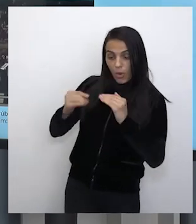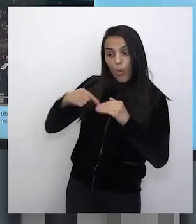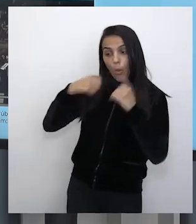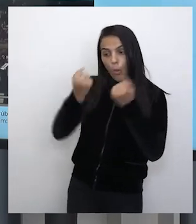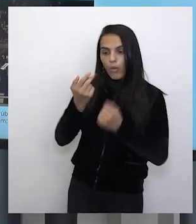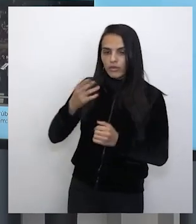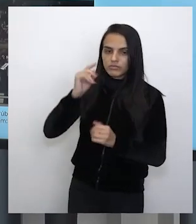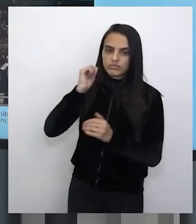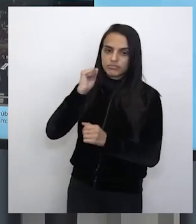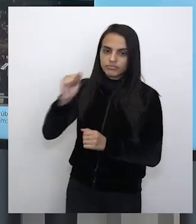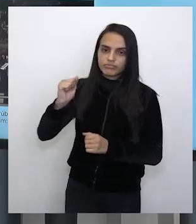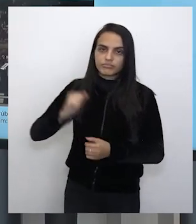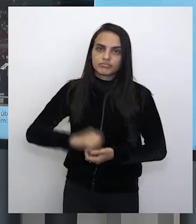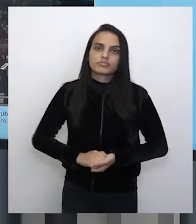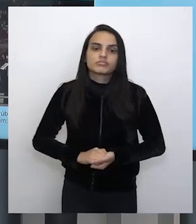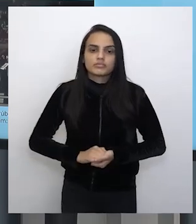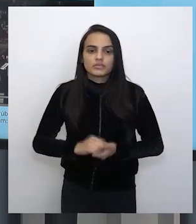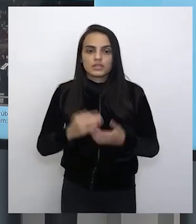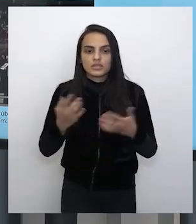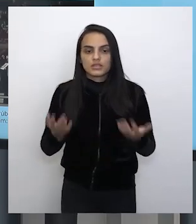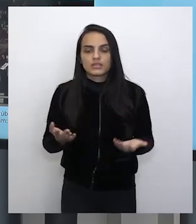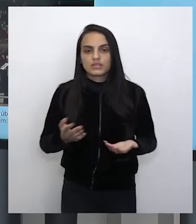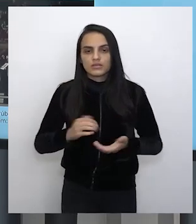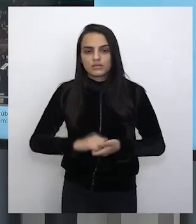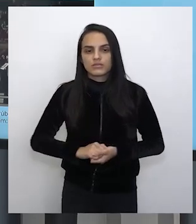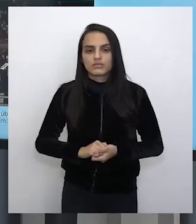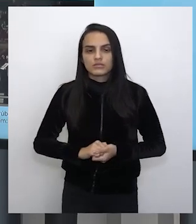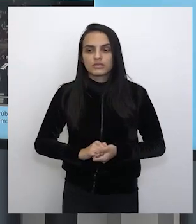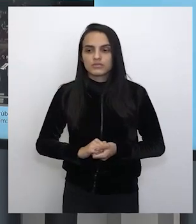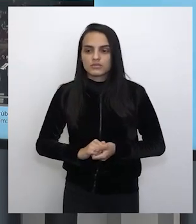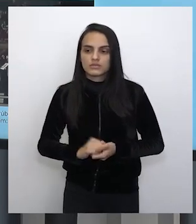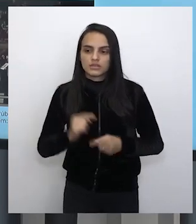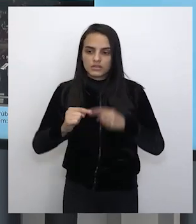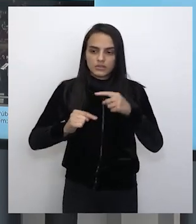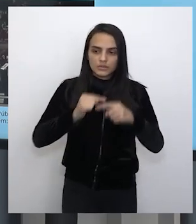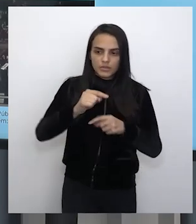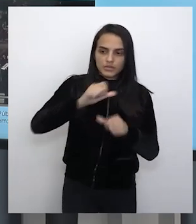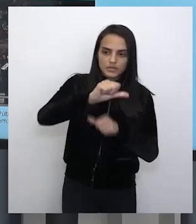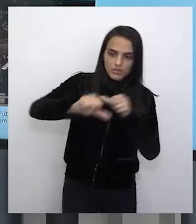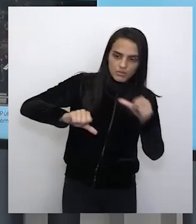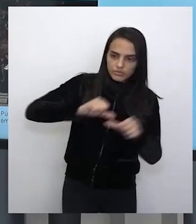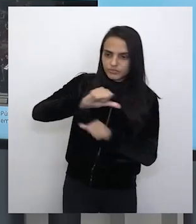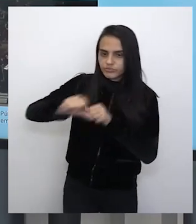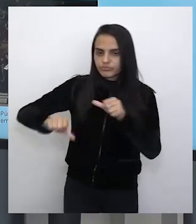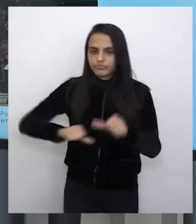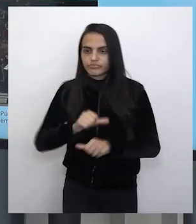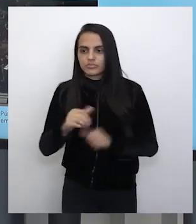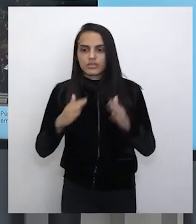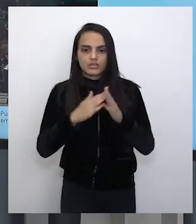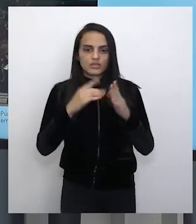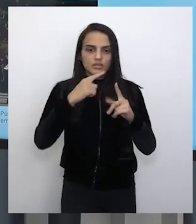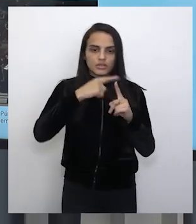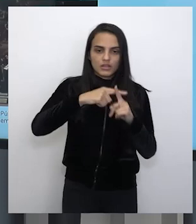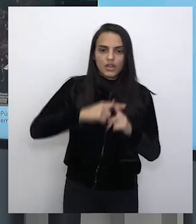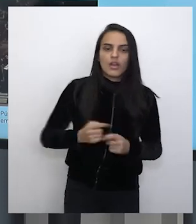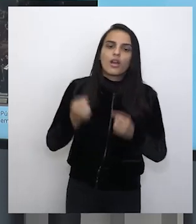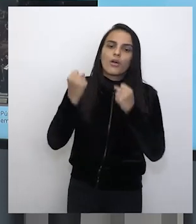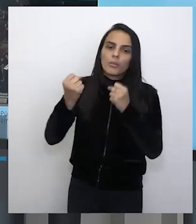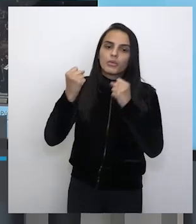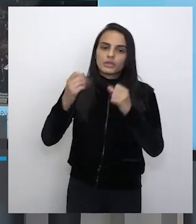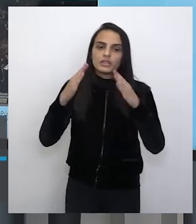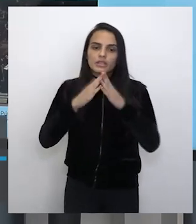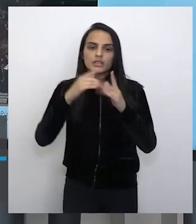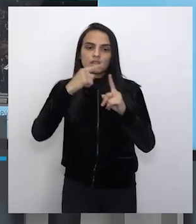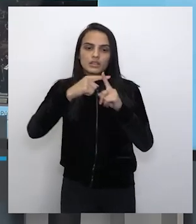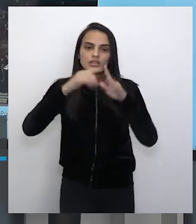né? Então, justamente depois de todas essas reformas e dessas medidas tão controversas da Igreja, aí o poder da Igreja cai